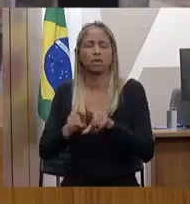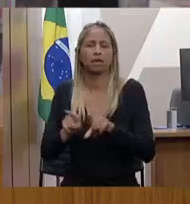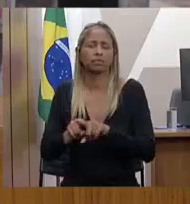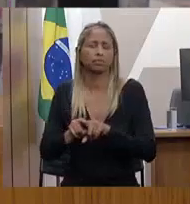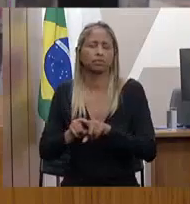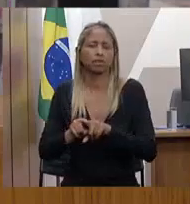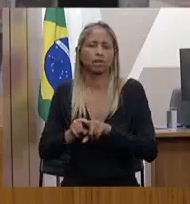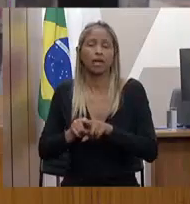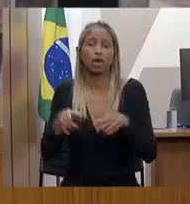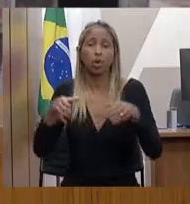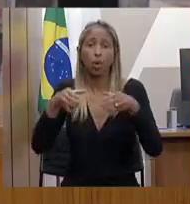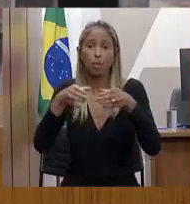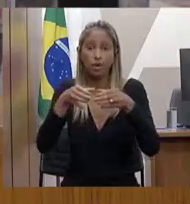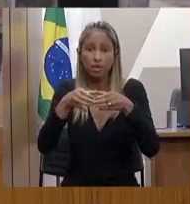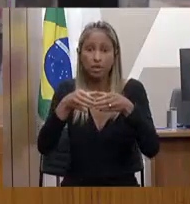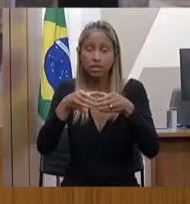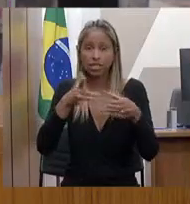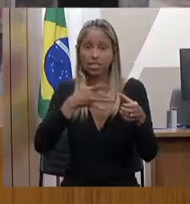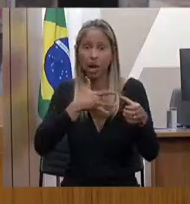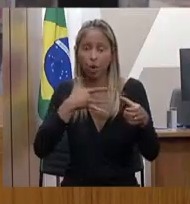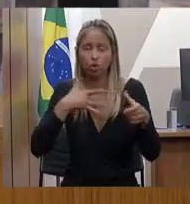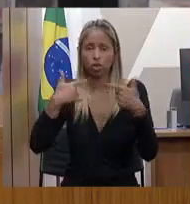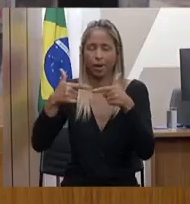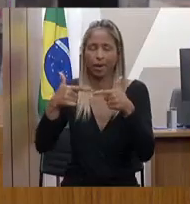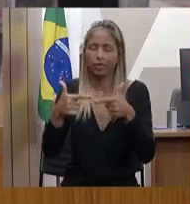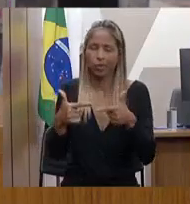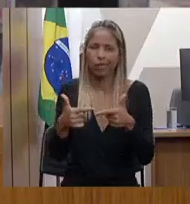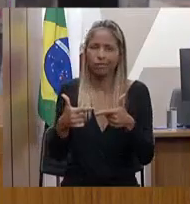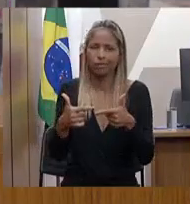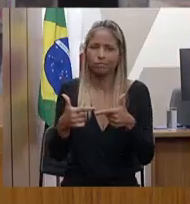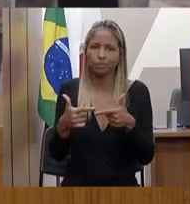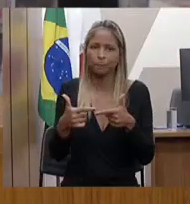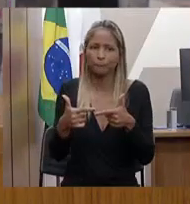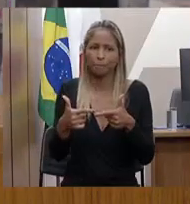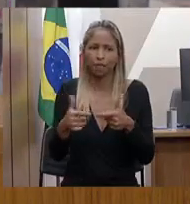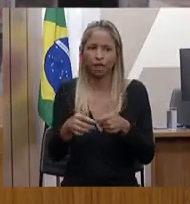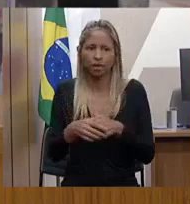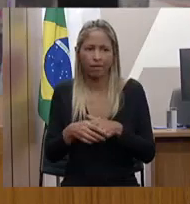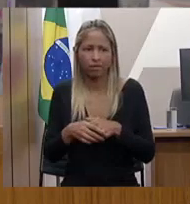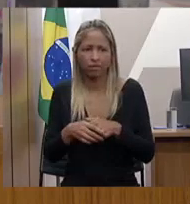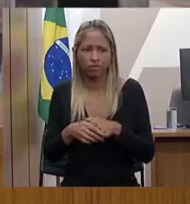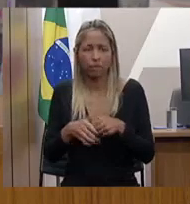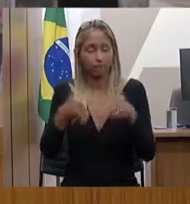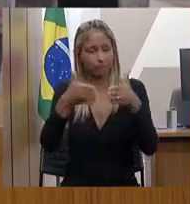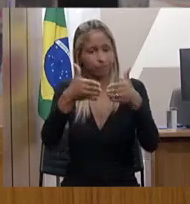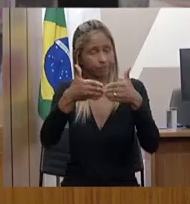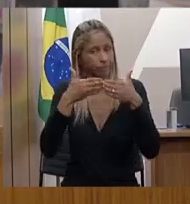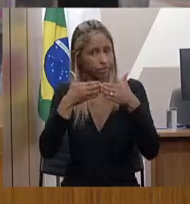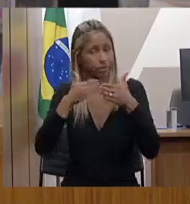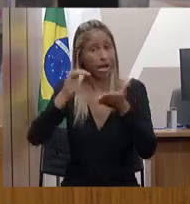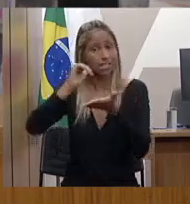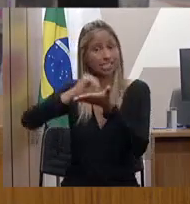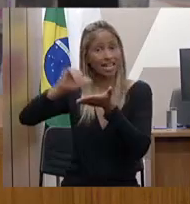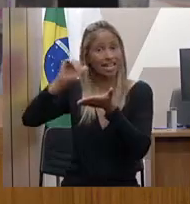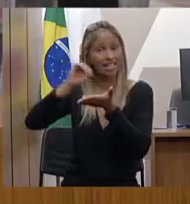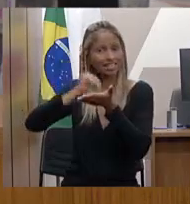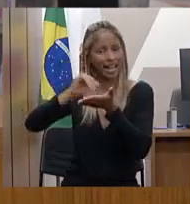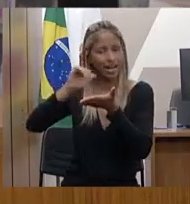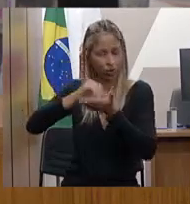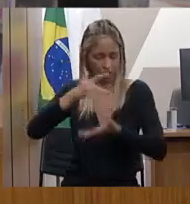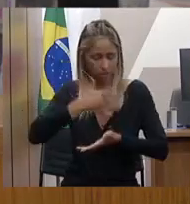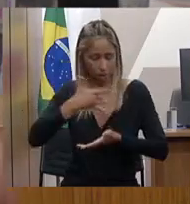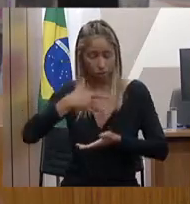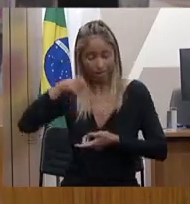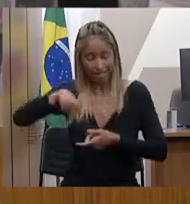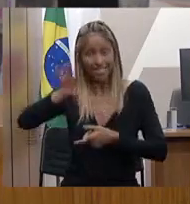da comissão intercessorial de saúde do Trabalhador é de que seja solicitada ao secretário de saúde desse estado